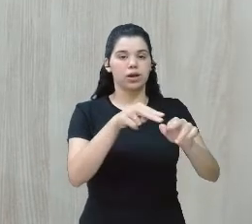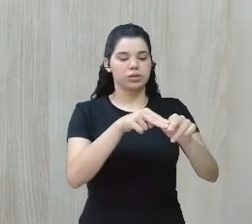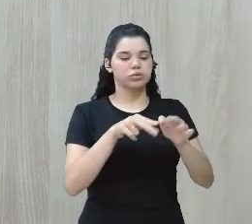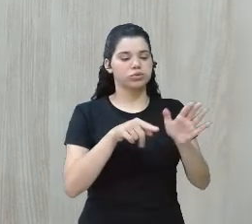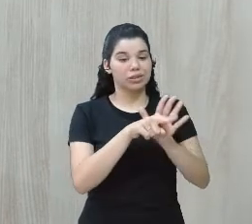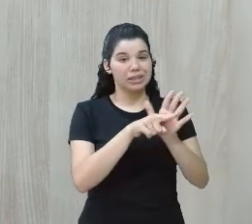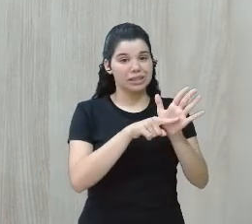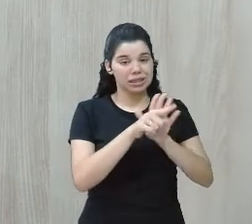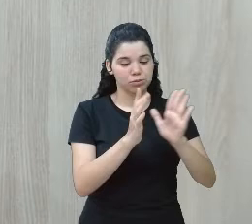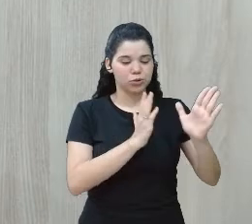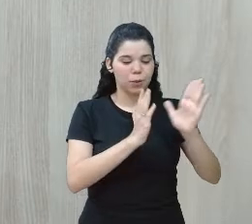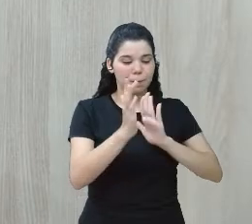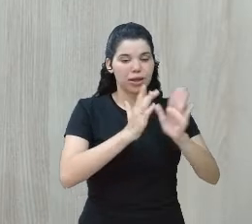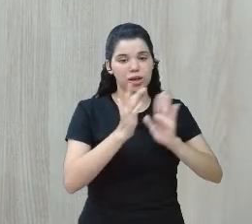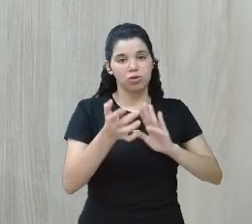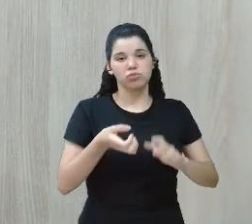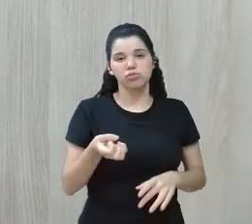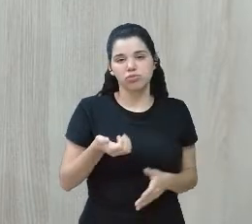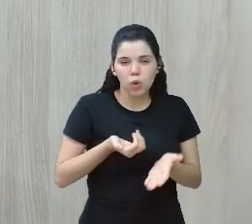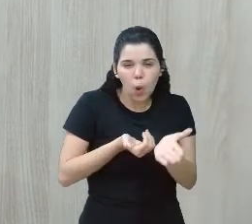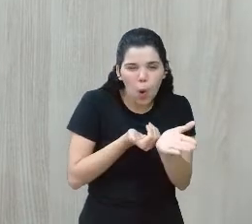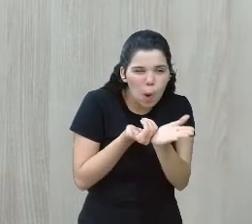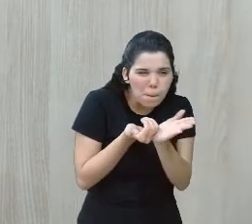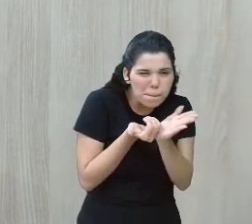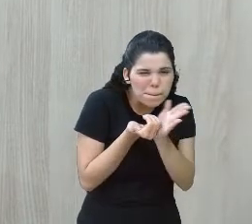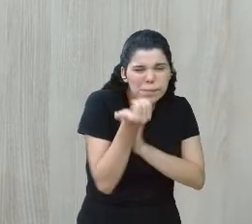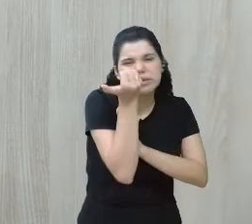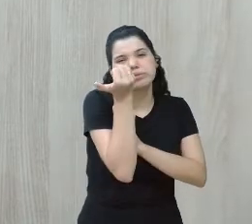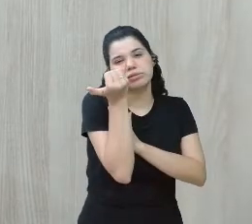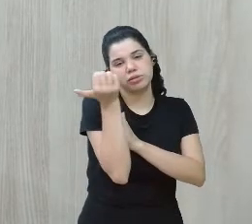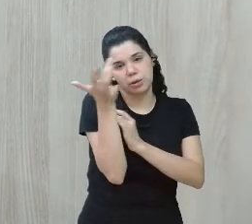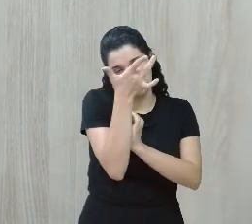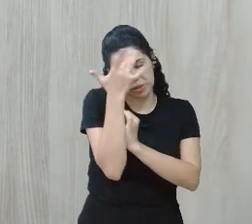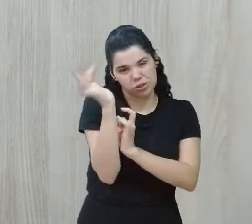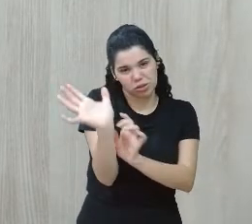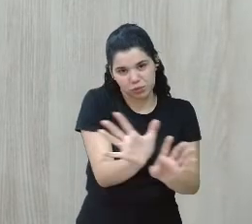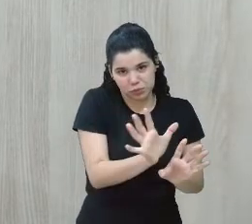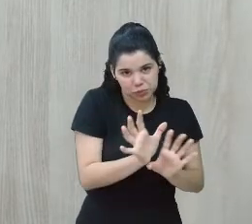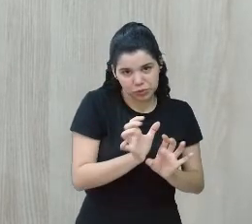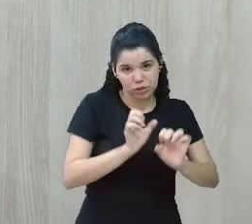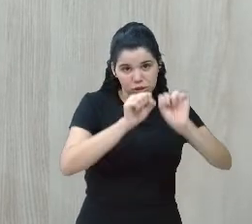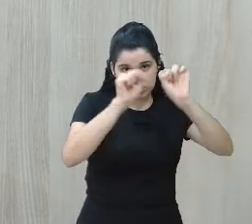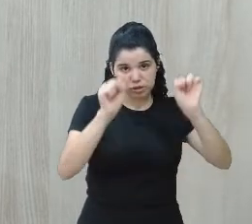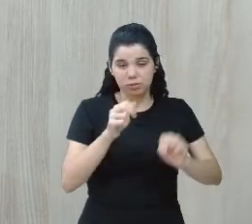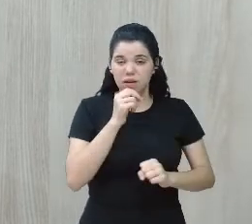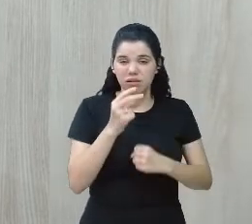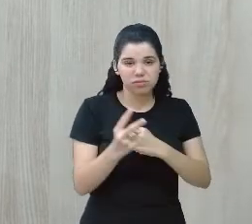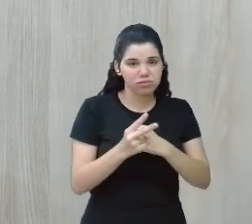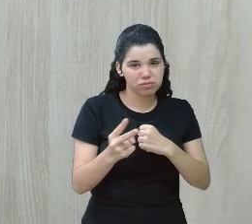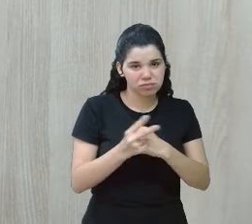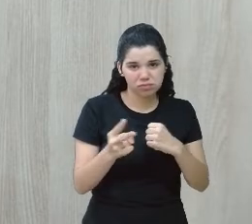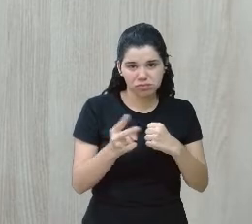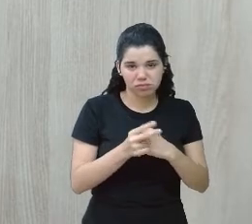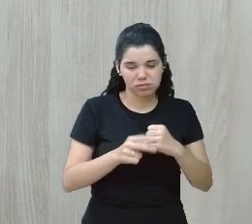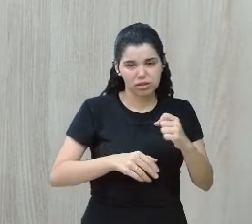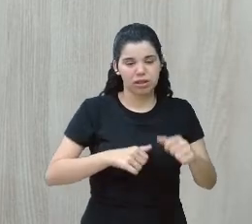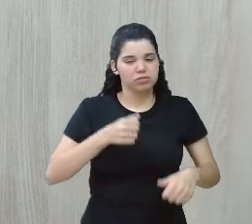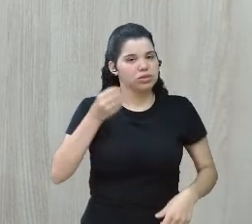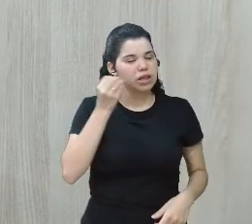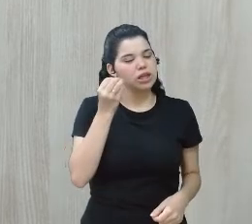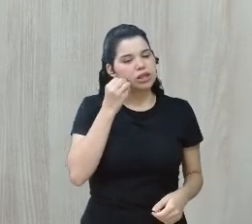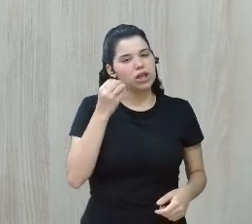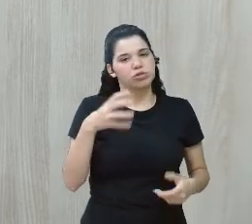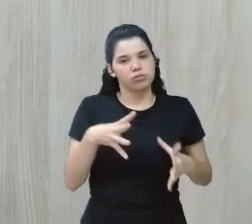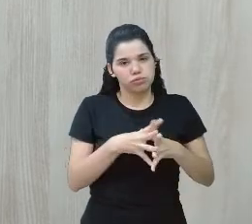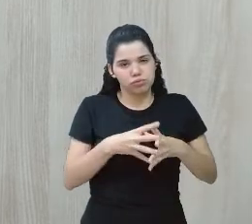ser feito nesse período, né, no início da infecção, onde o nosso sistema imunológico está bastante ativo, onde o sistema